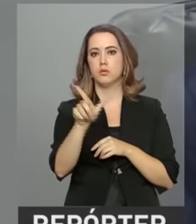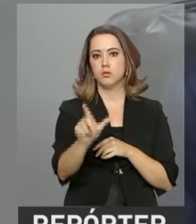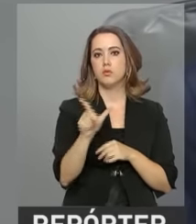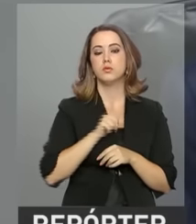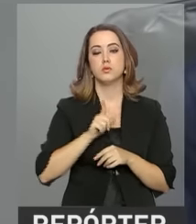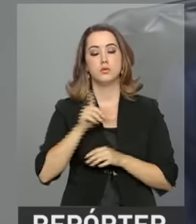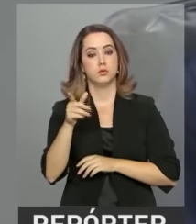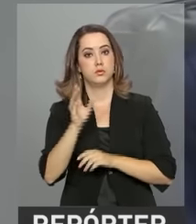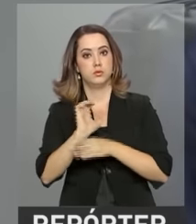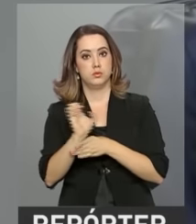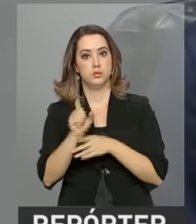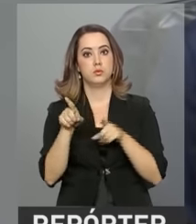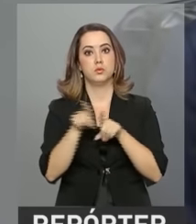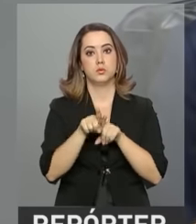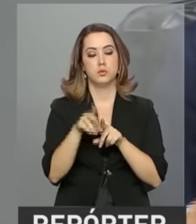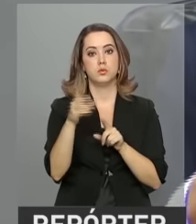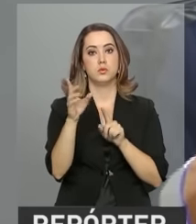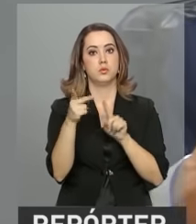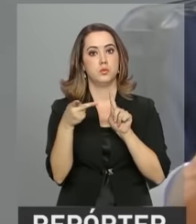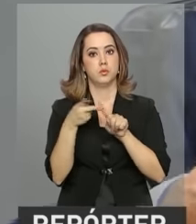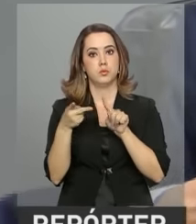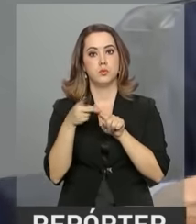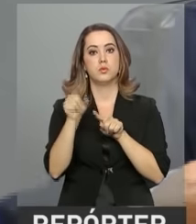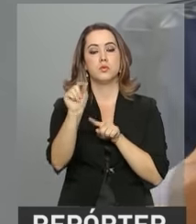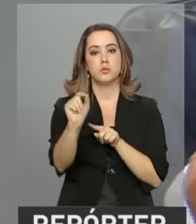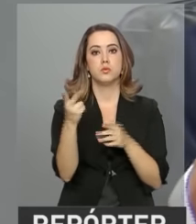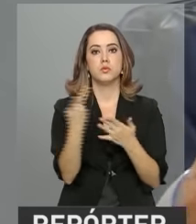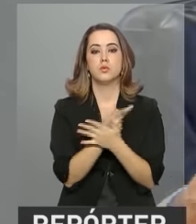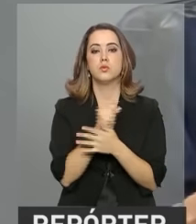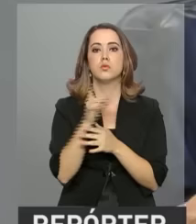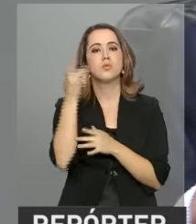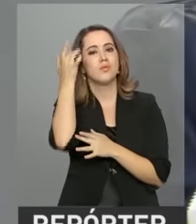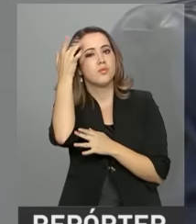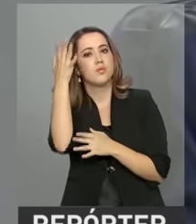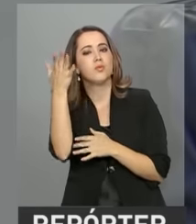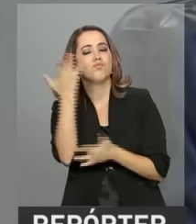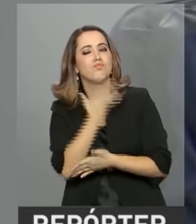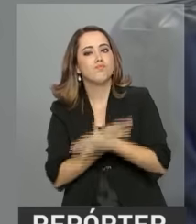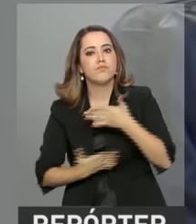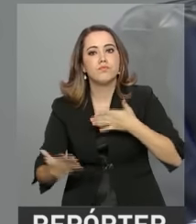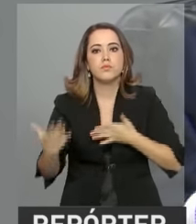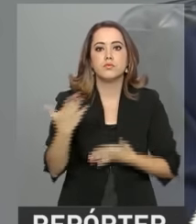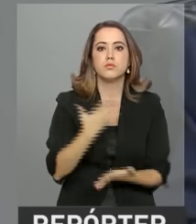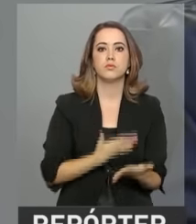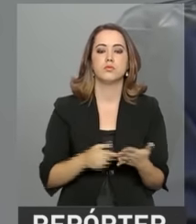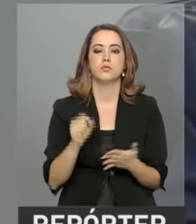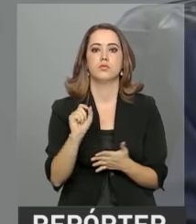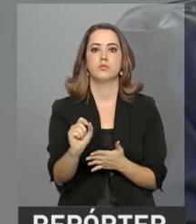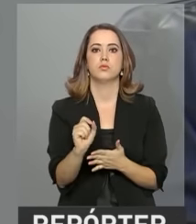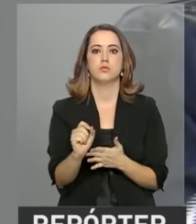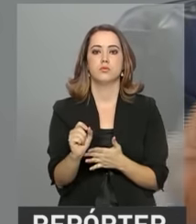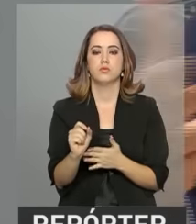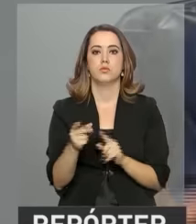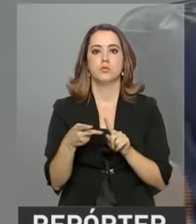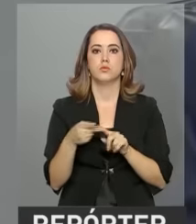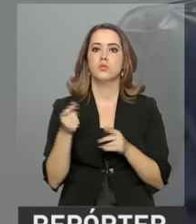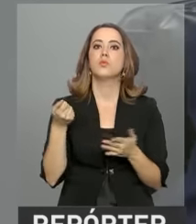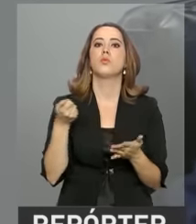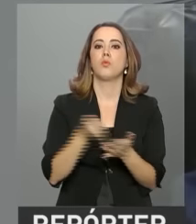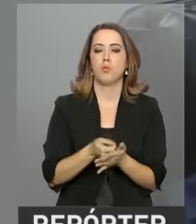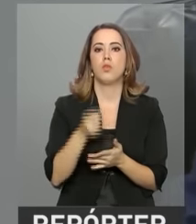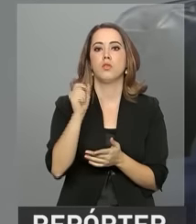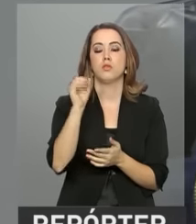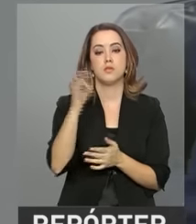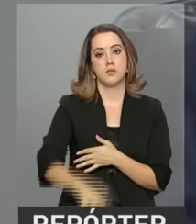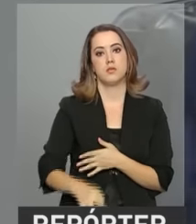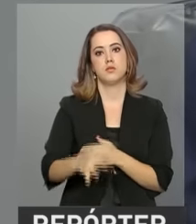essa segunda contrapartida é algo que facilita, viabiliza o cumprimento do teto.